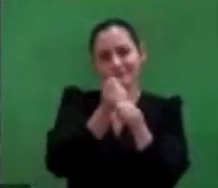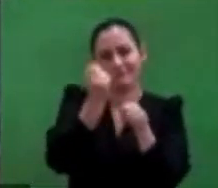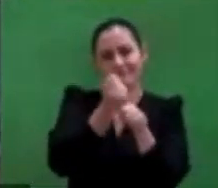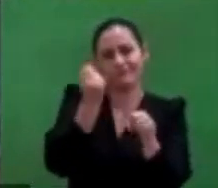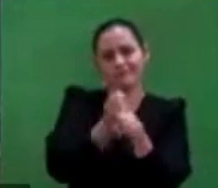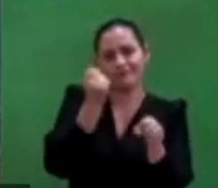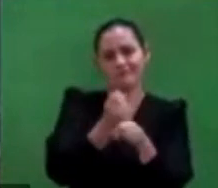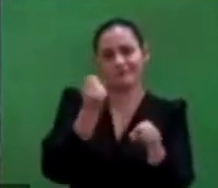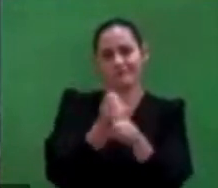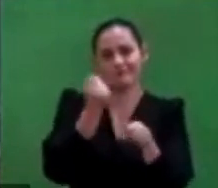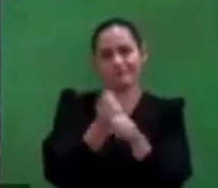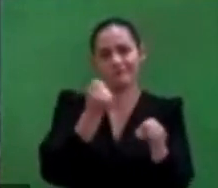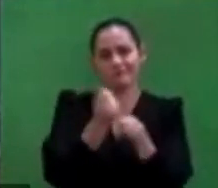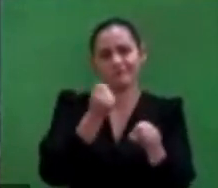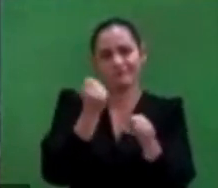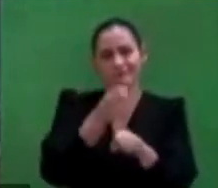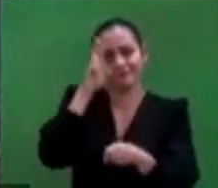Marreteiro de contrato.